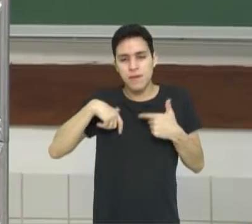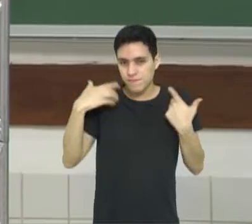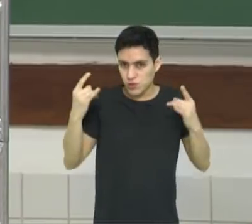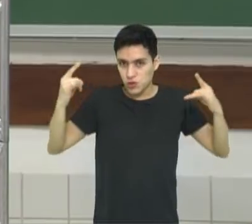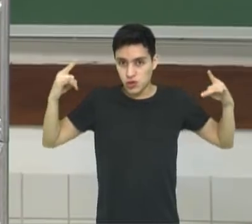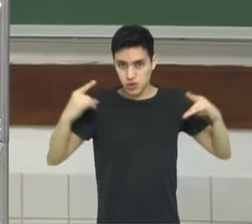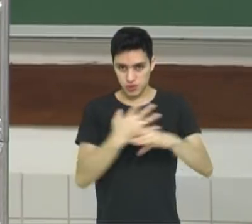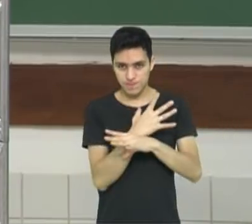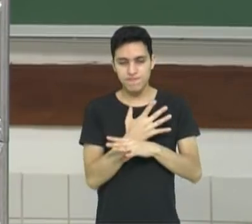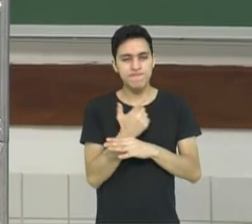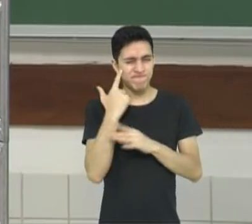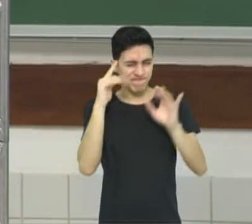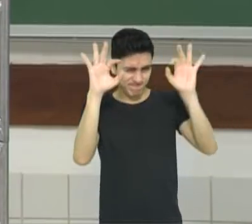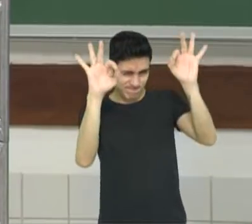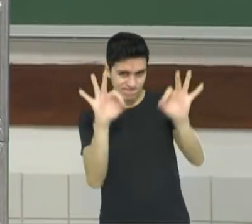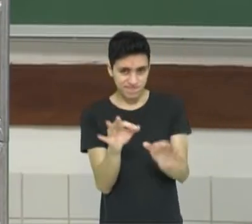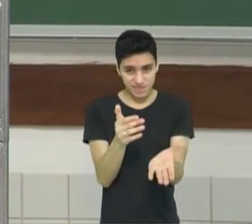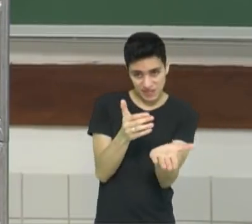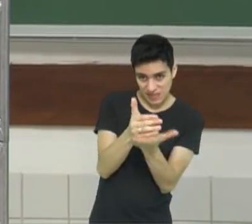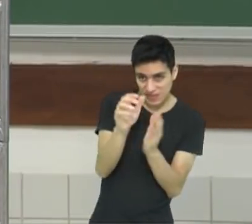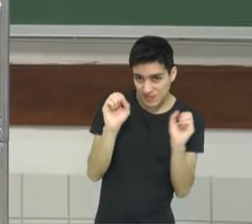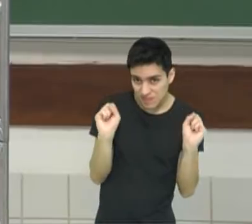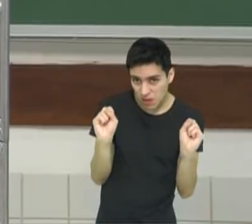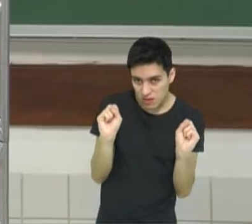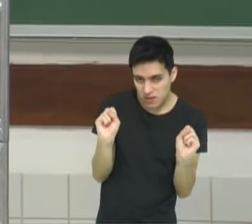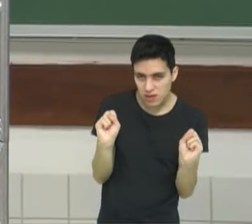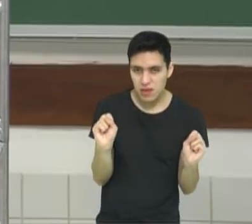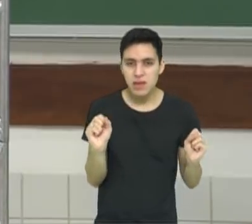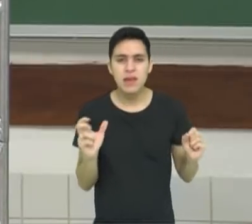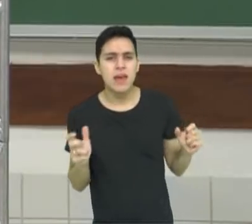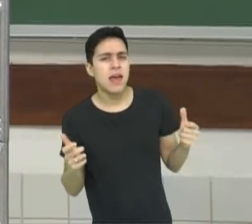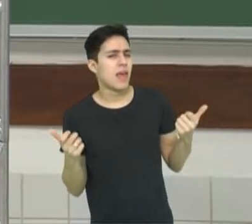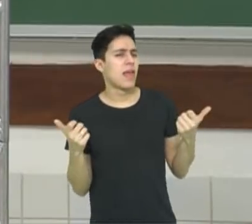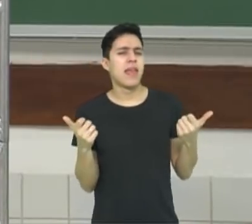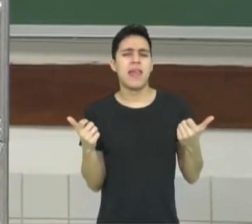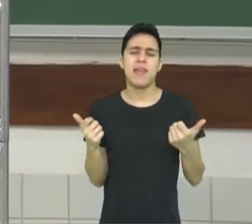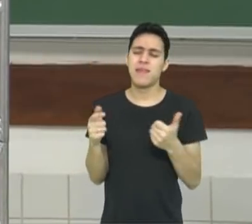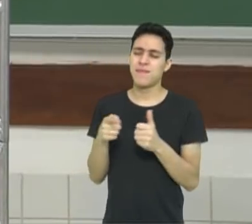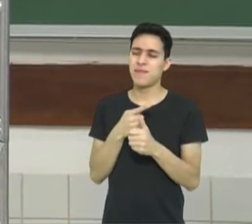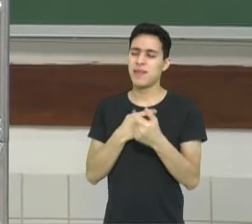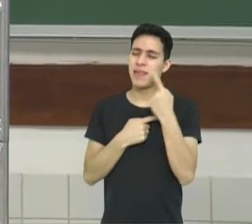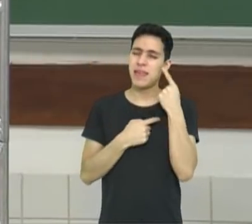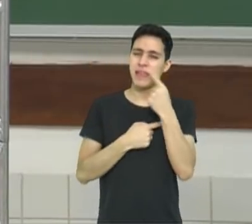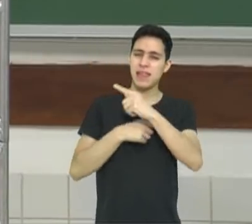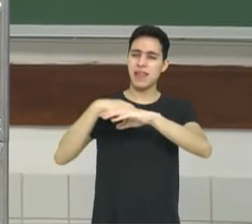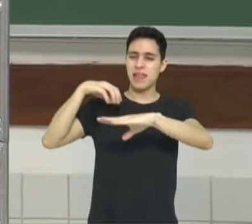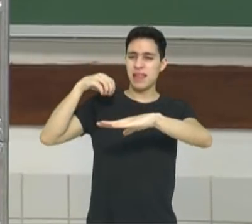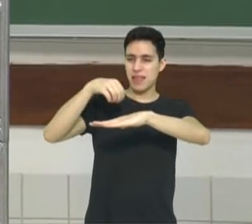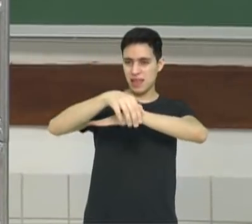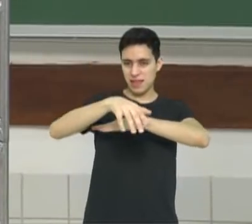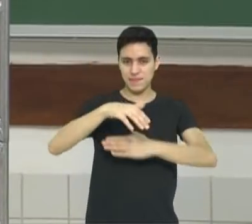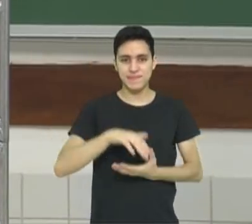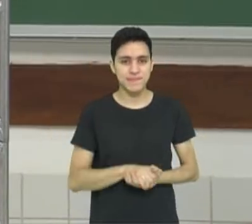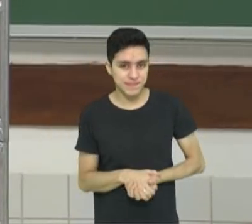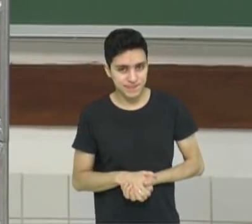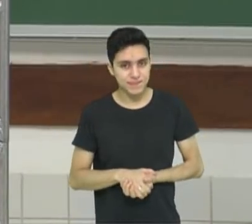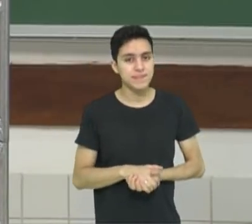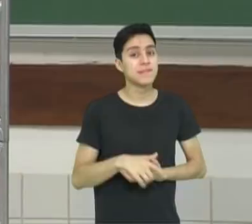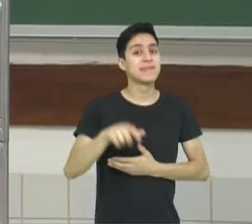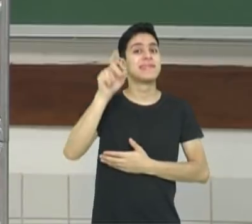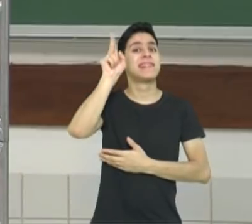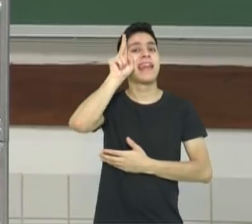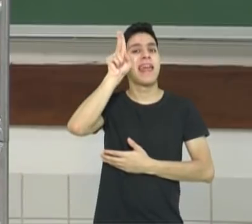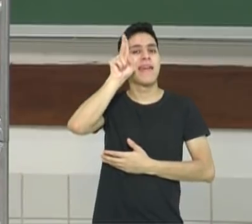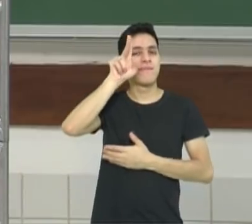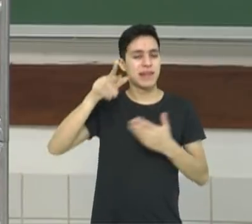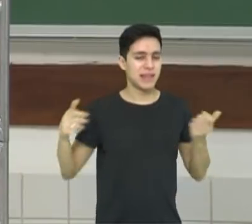Tudo certo? Podemos começar? Ah, eu tenho que dar os lembretes, né? Então vamos lá nos lembrar, né?